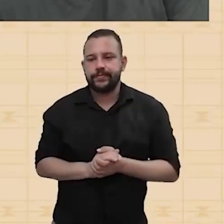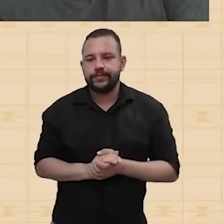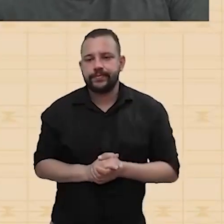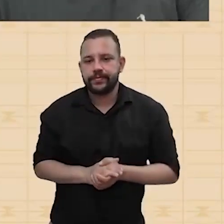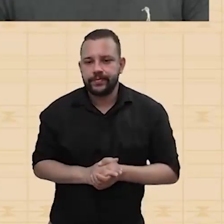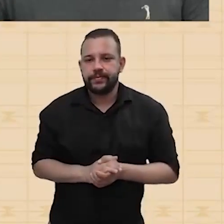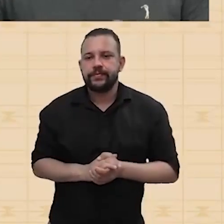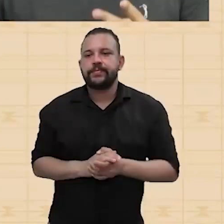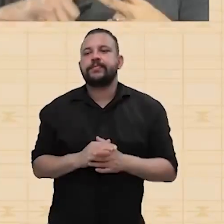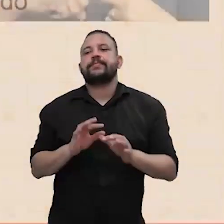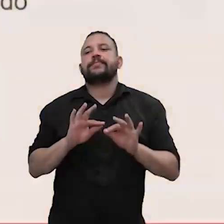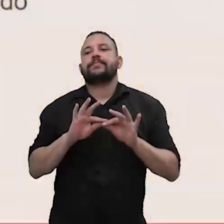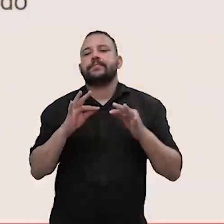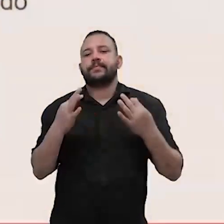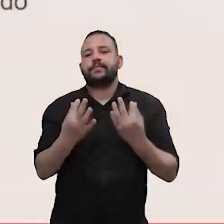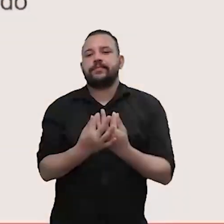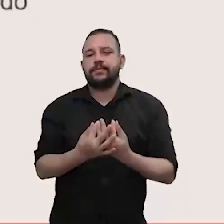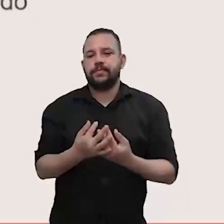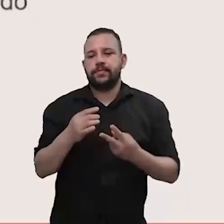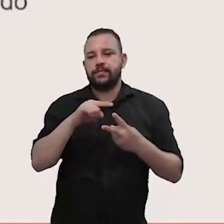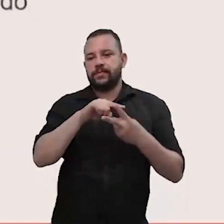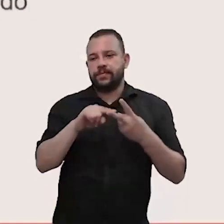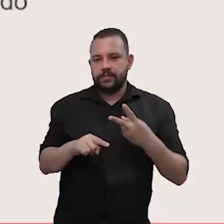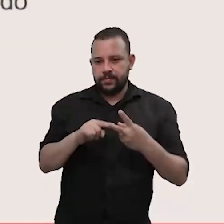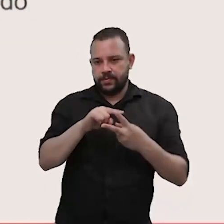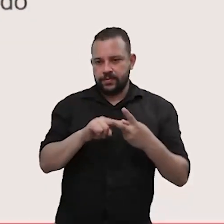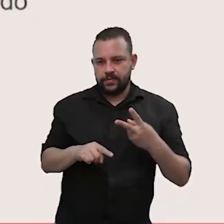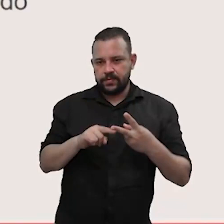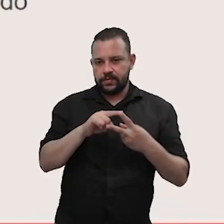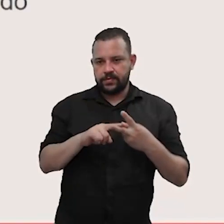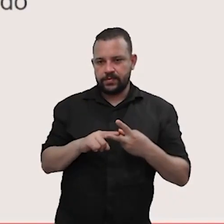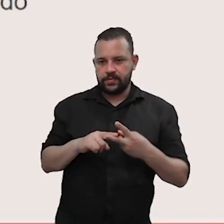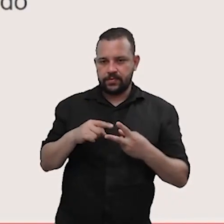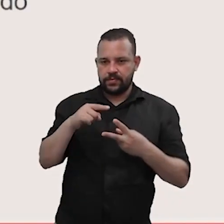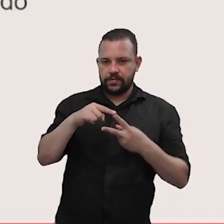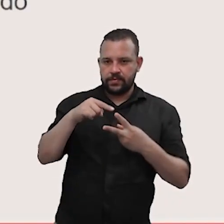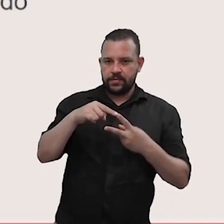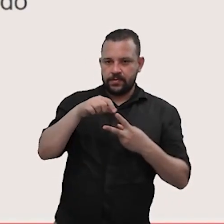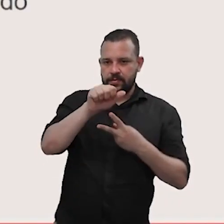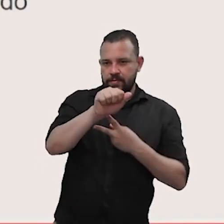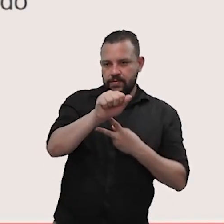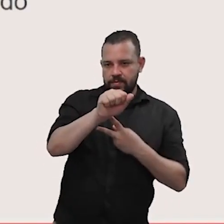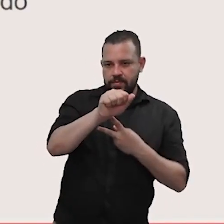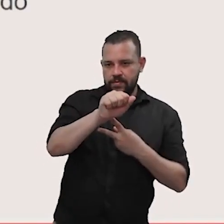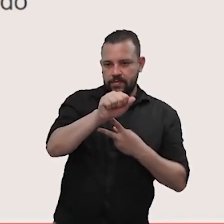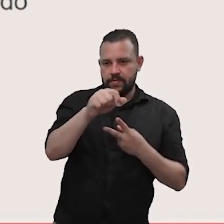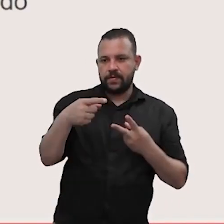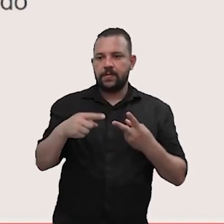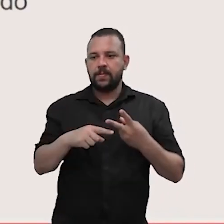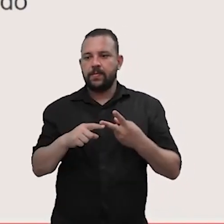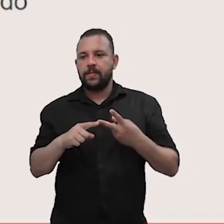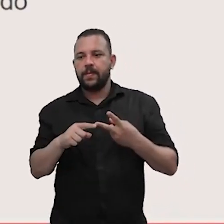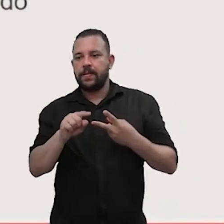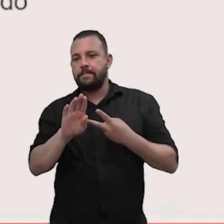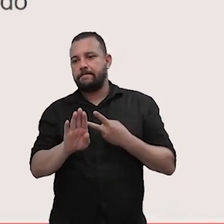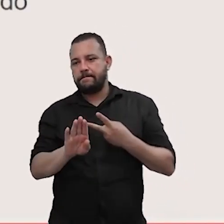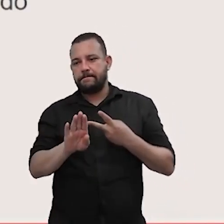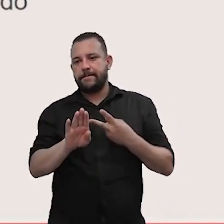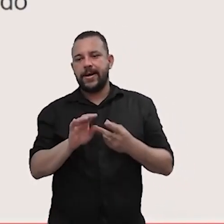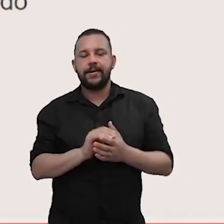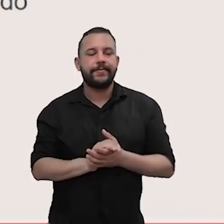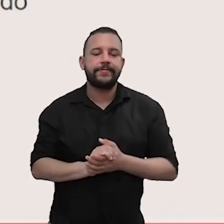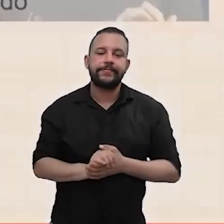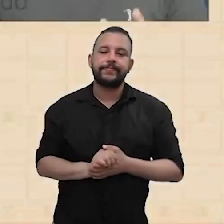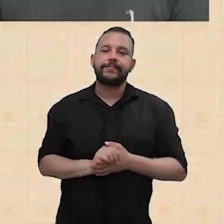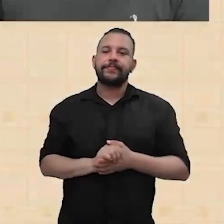as famílias, nós temos duas famílias. A família A e a família B.